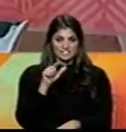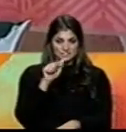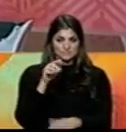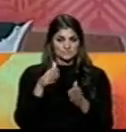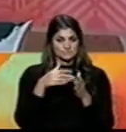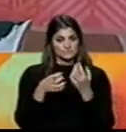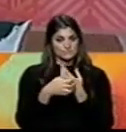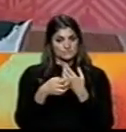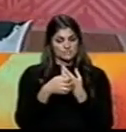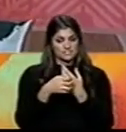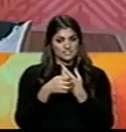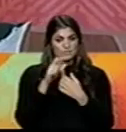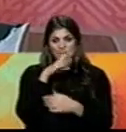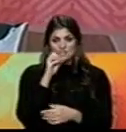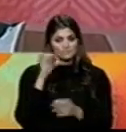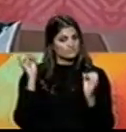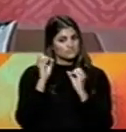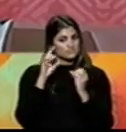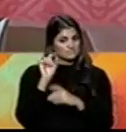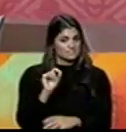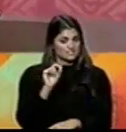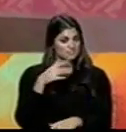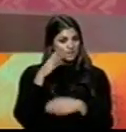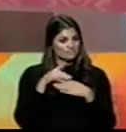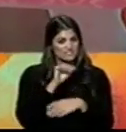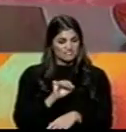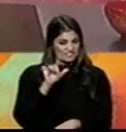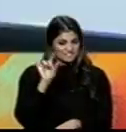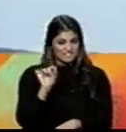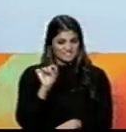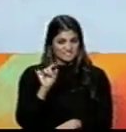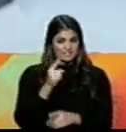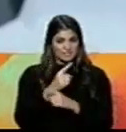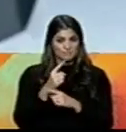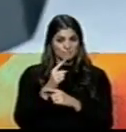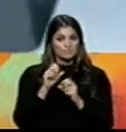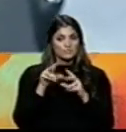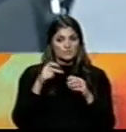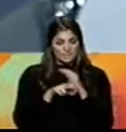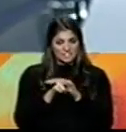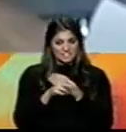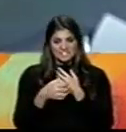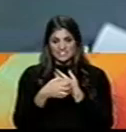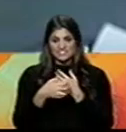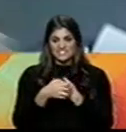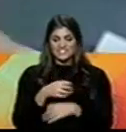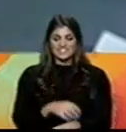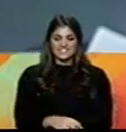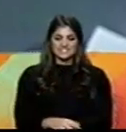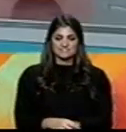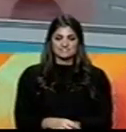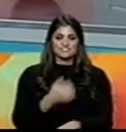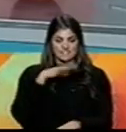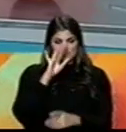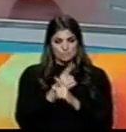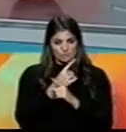ensino. Enfim, não tens estes erros, pois não, Miguel? Estes erros não acontecem contigo. Porque tu nunca entras na cozinha, portanto. Olha, sabes uma coisa, Jorge?